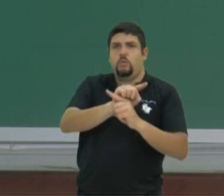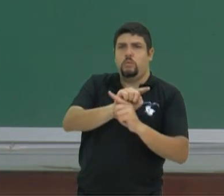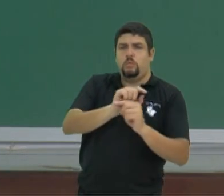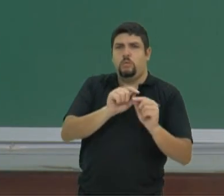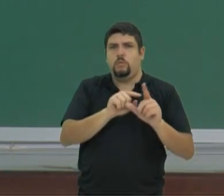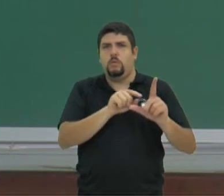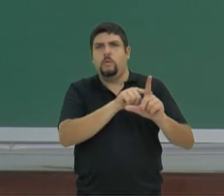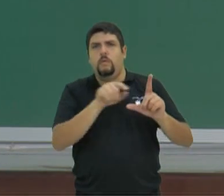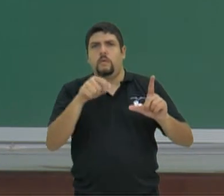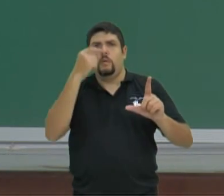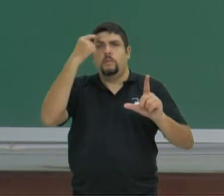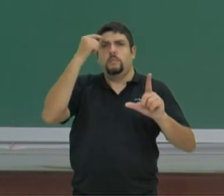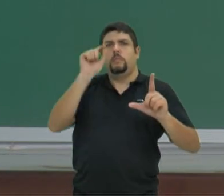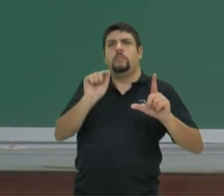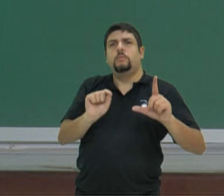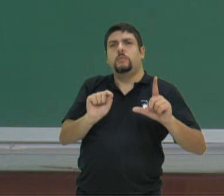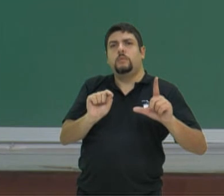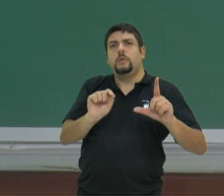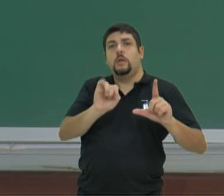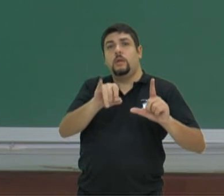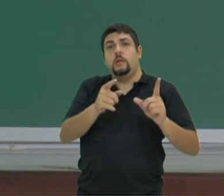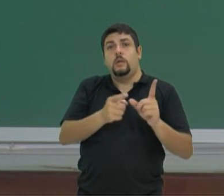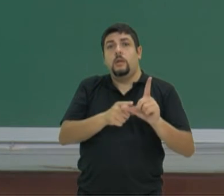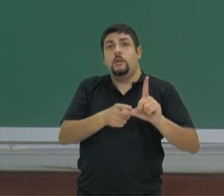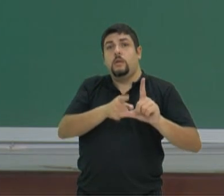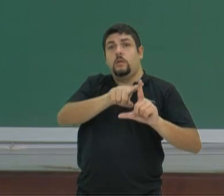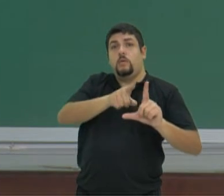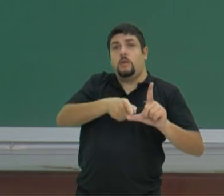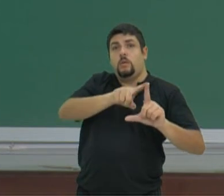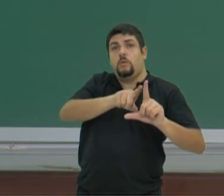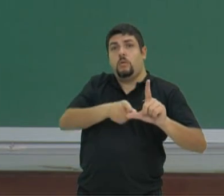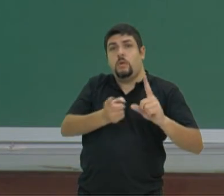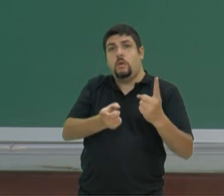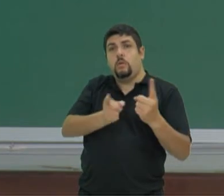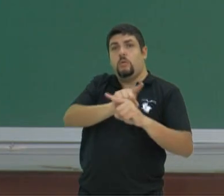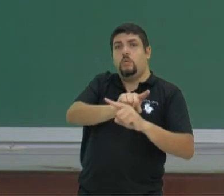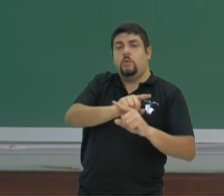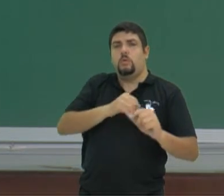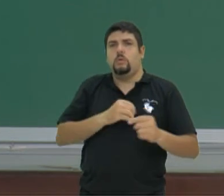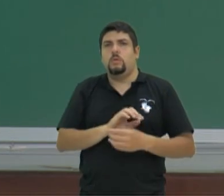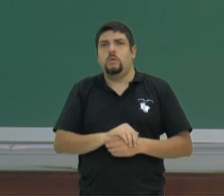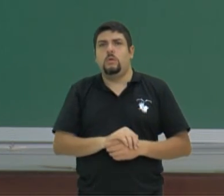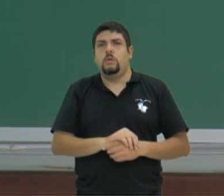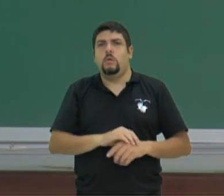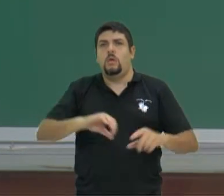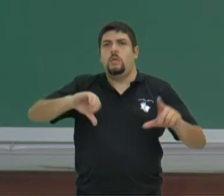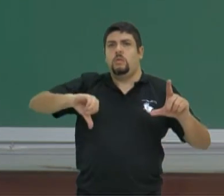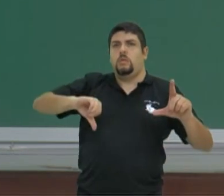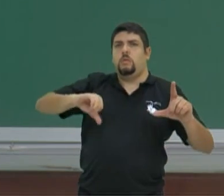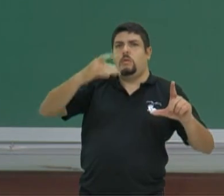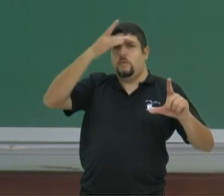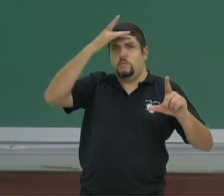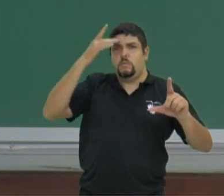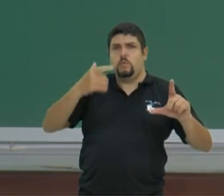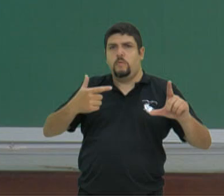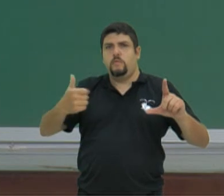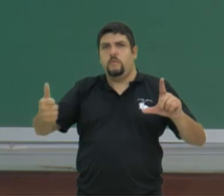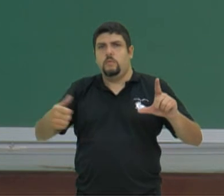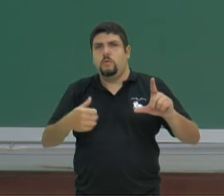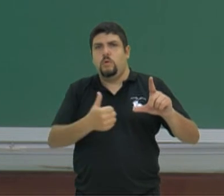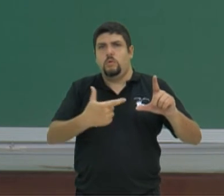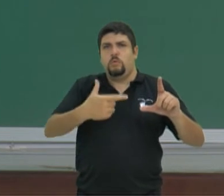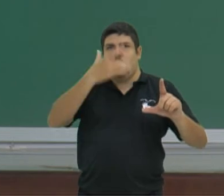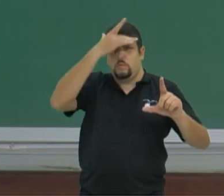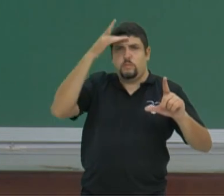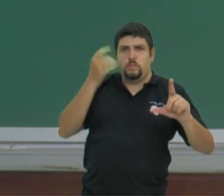quem? Se eu lesse com os eixos trocados, se eu dissesse assim que tem 9 pessoas com 21 anos, 12 pessoas com 15 anos